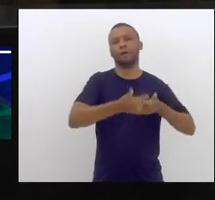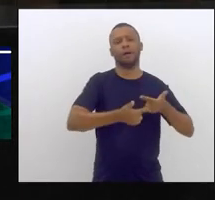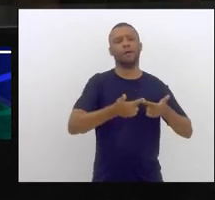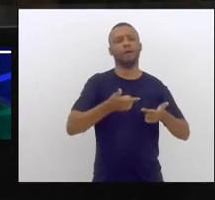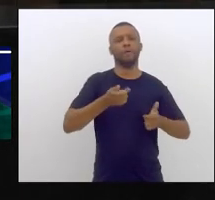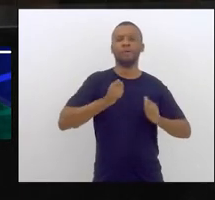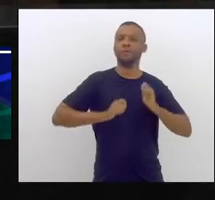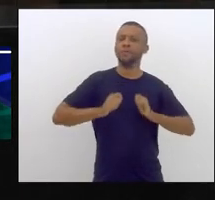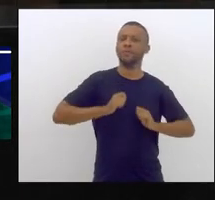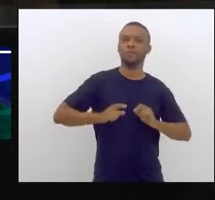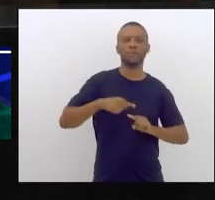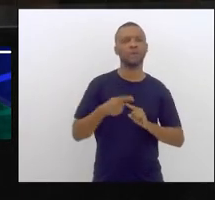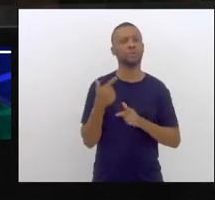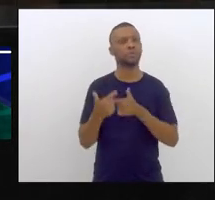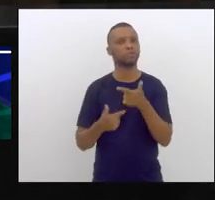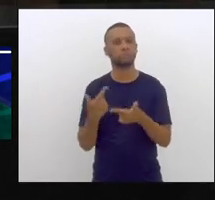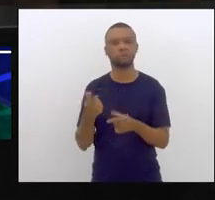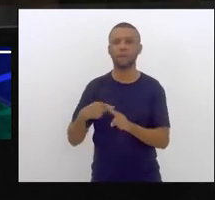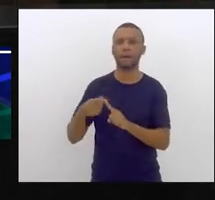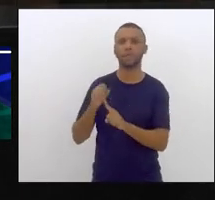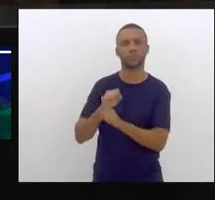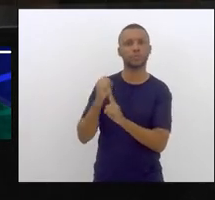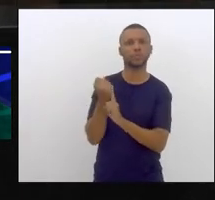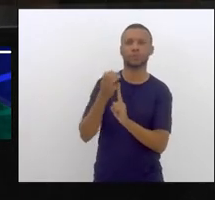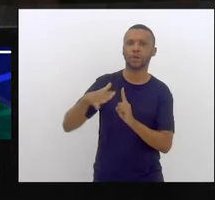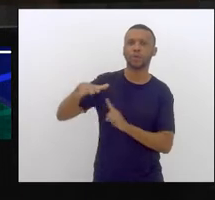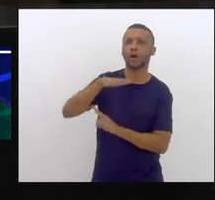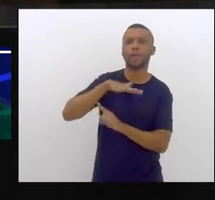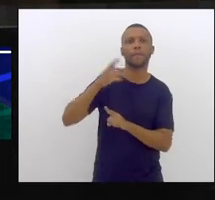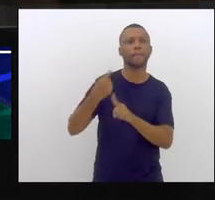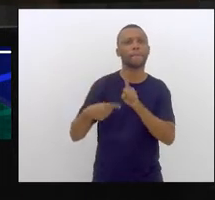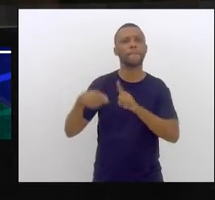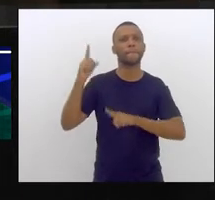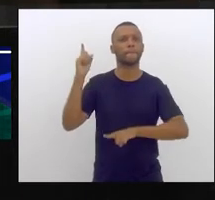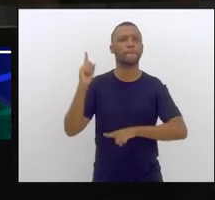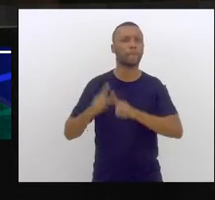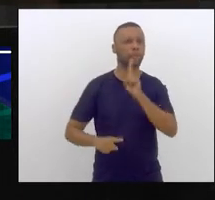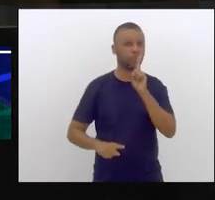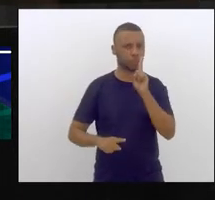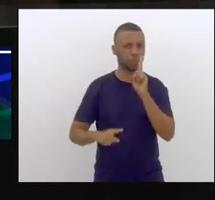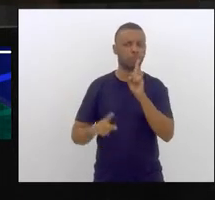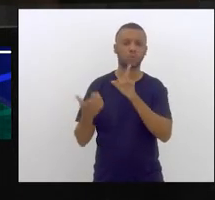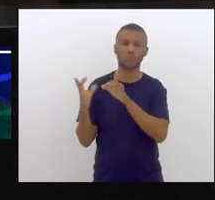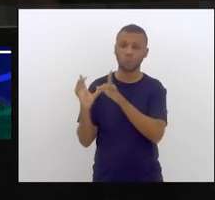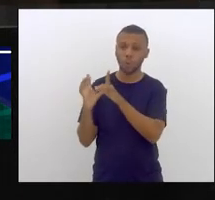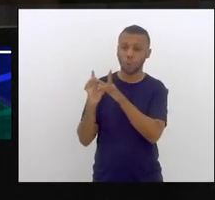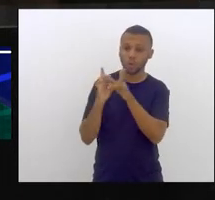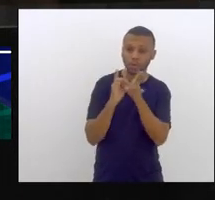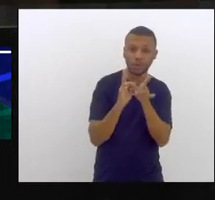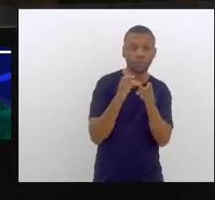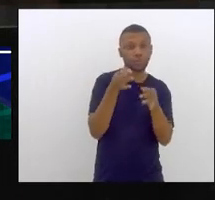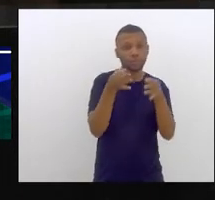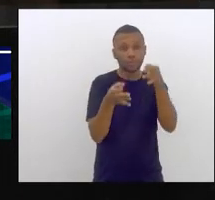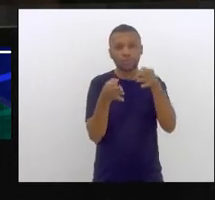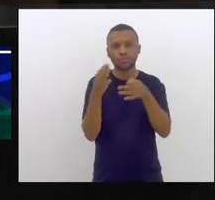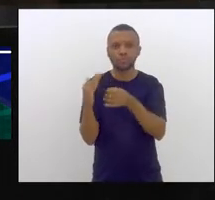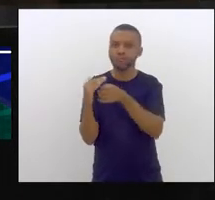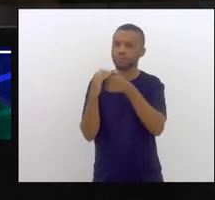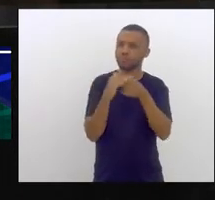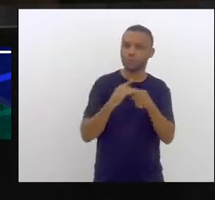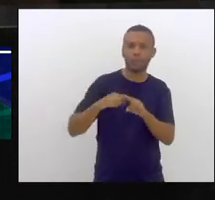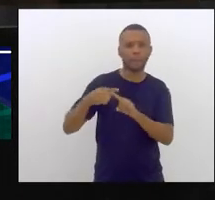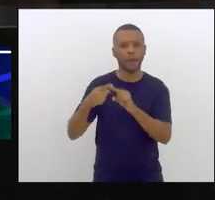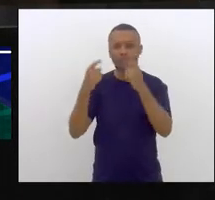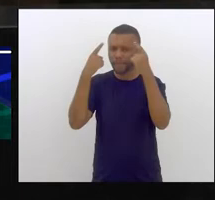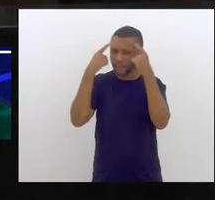artista, ativista e socióloga pela superação do contexto de injustiça e